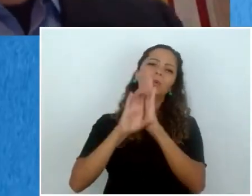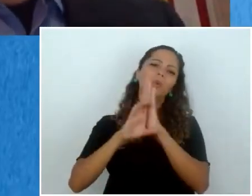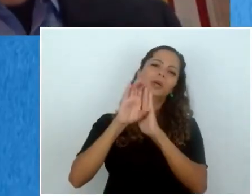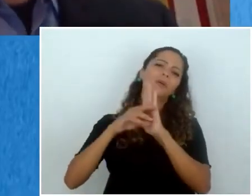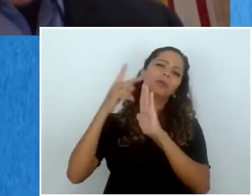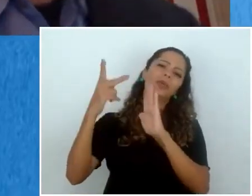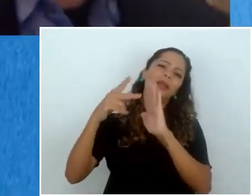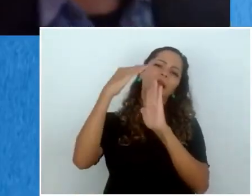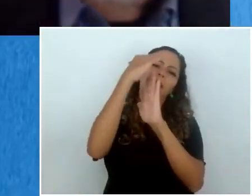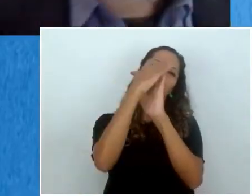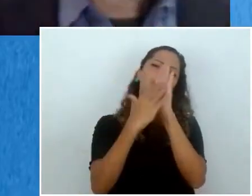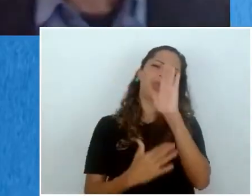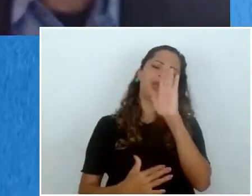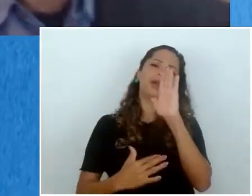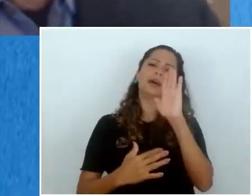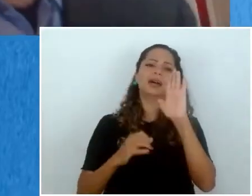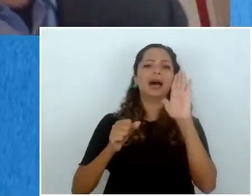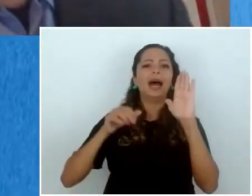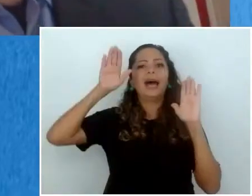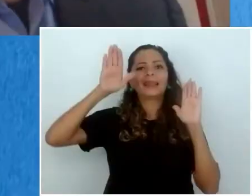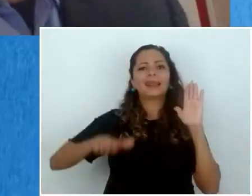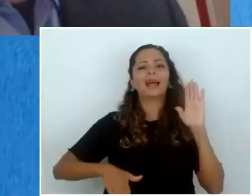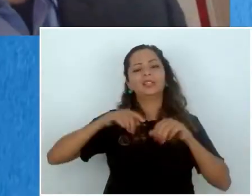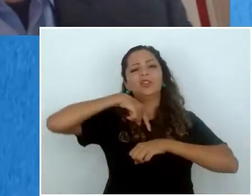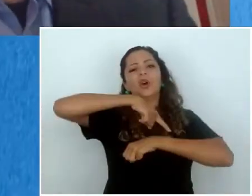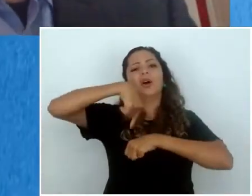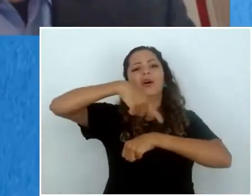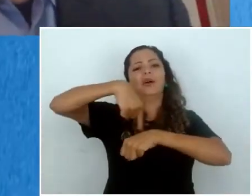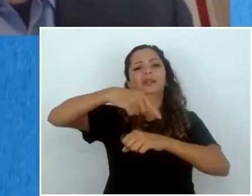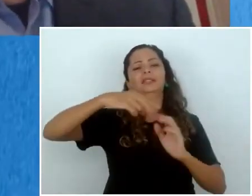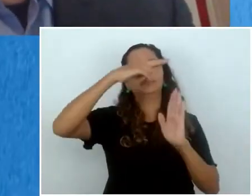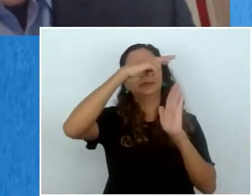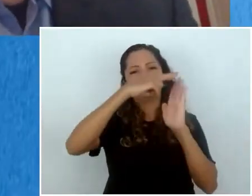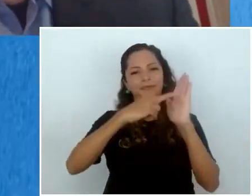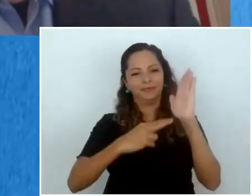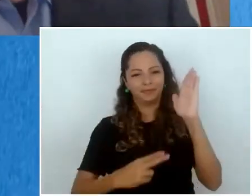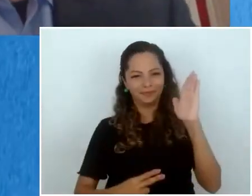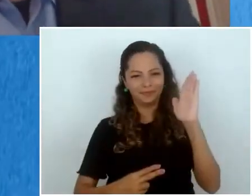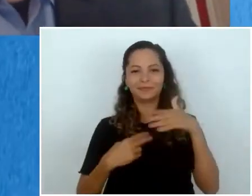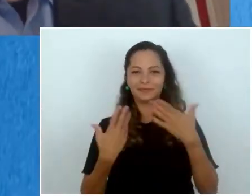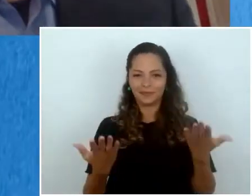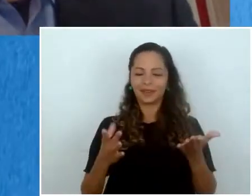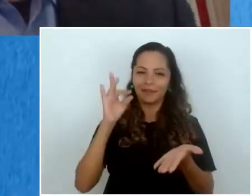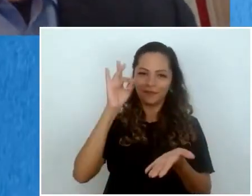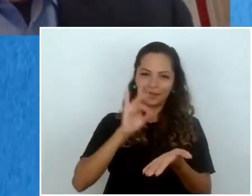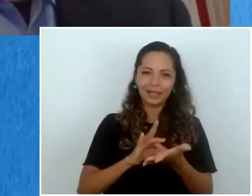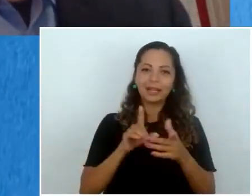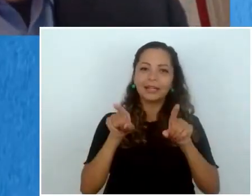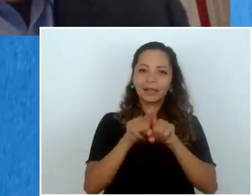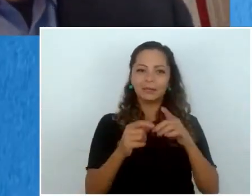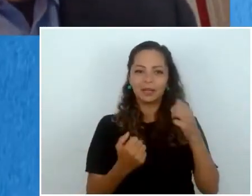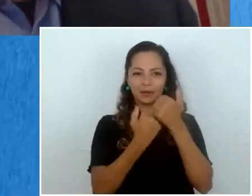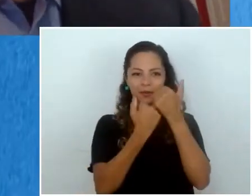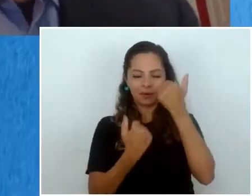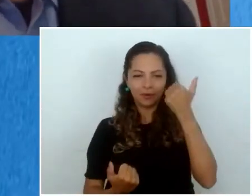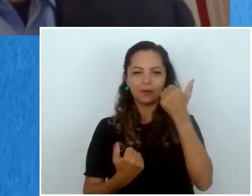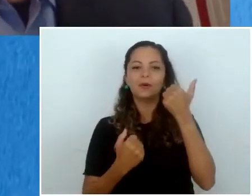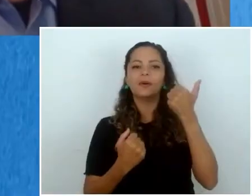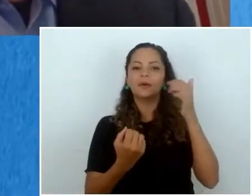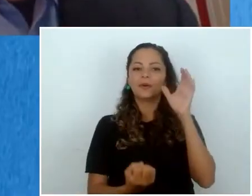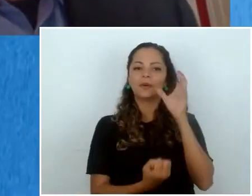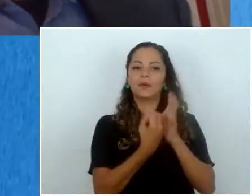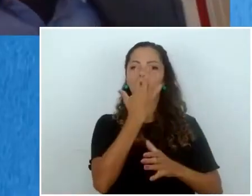que eu podia passar a tarde falando, viu? Mas atualmente, doutor, você é cofundador da Eye Contact, Lives Shaped